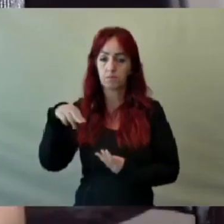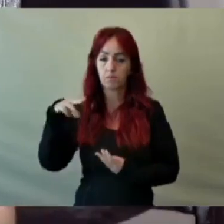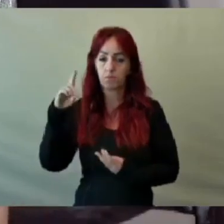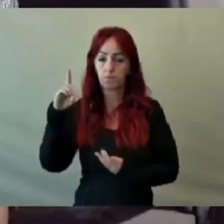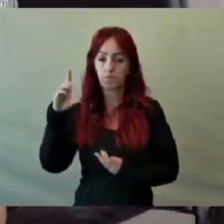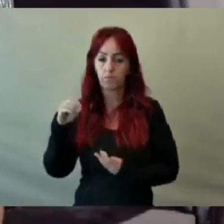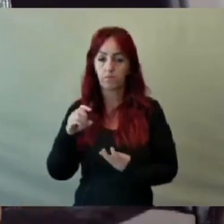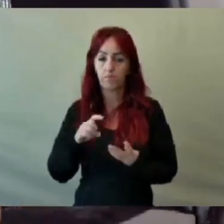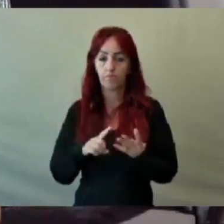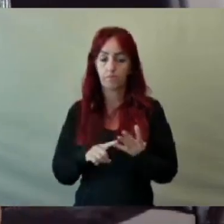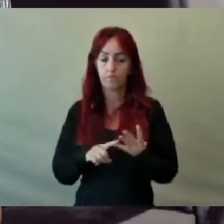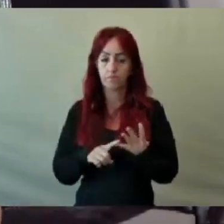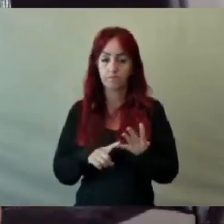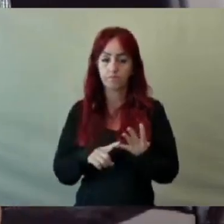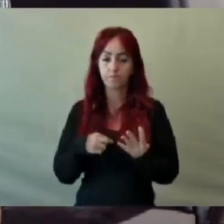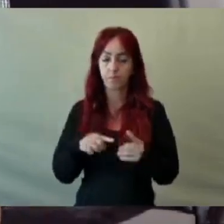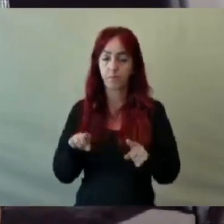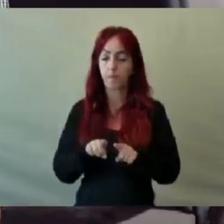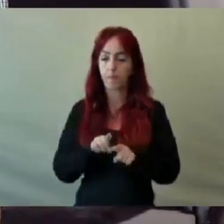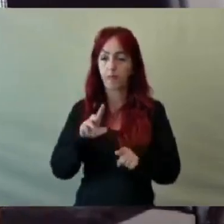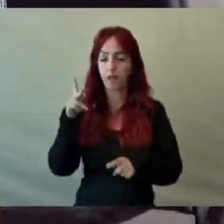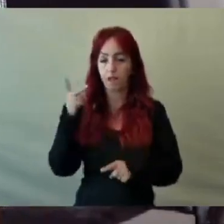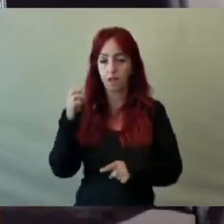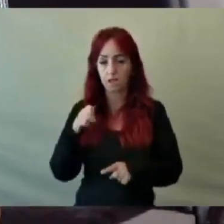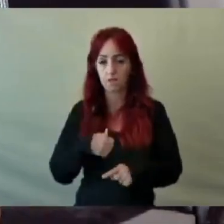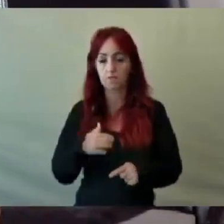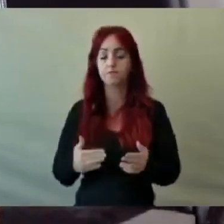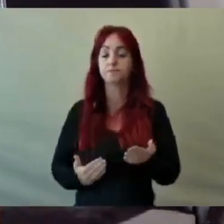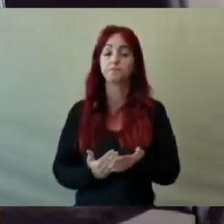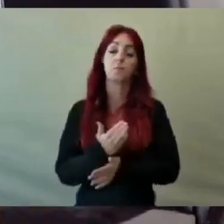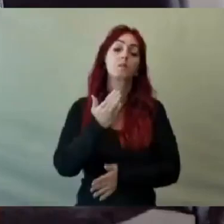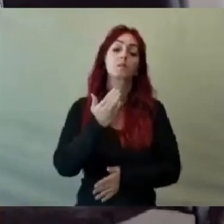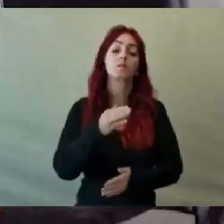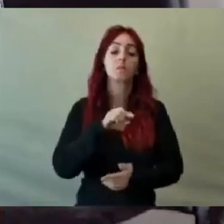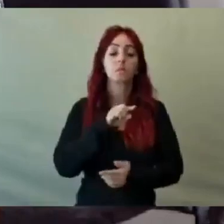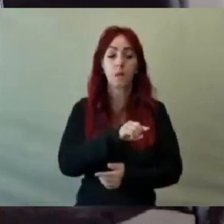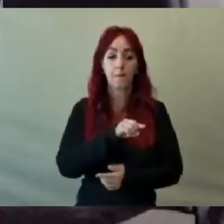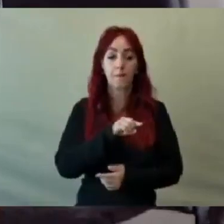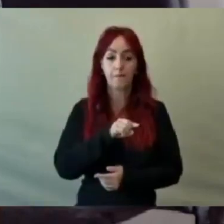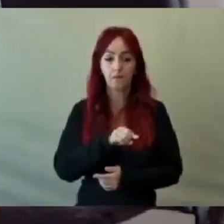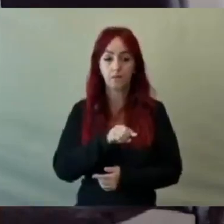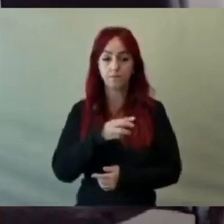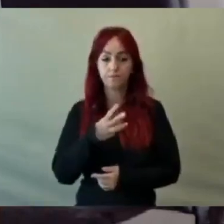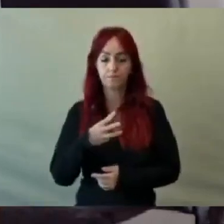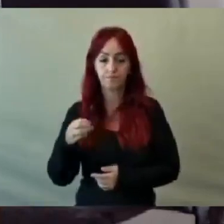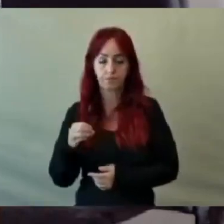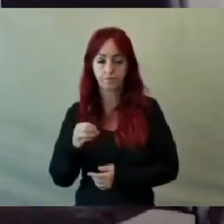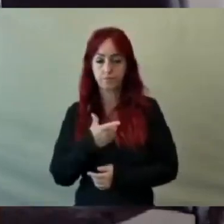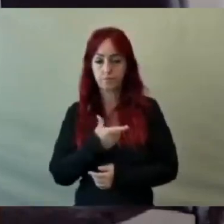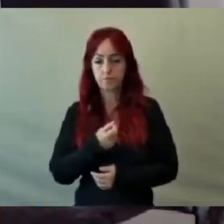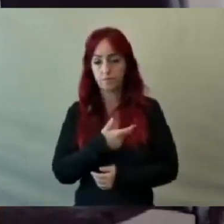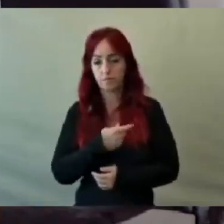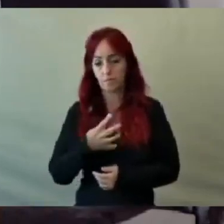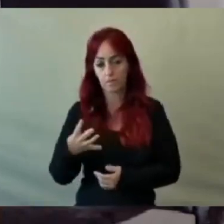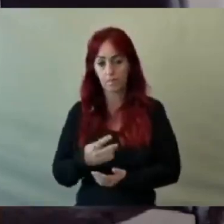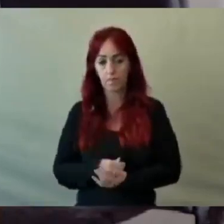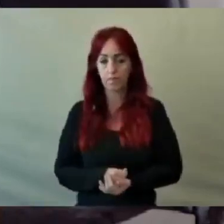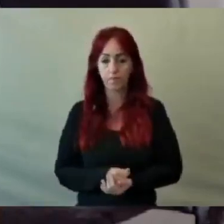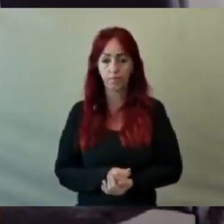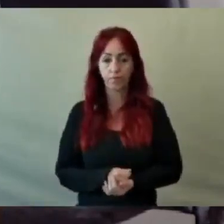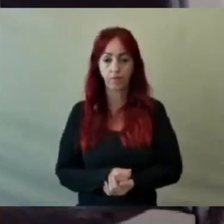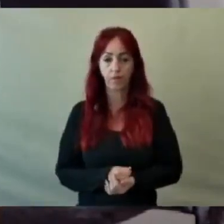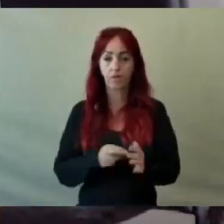Também voto com requerimento, aprovado o requerimento 1030-2024. 12. Requerimento de comissão